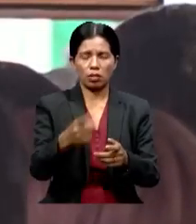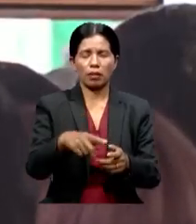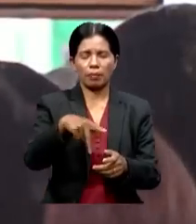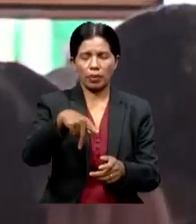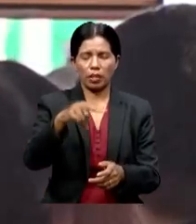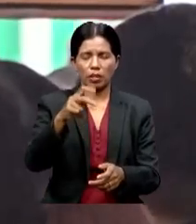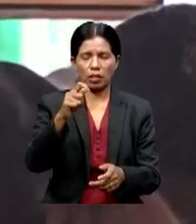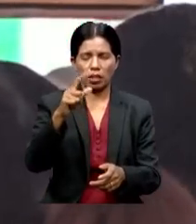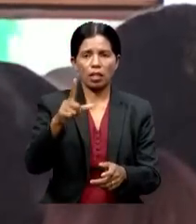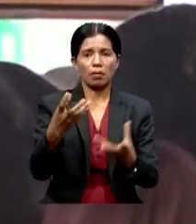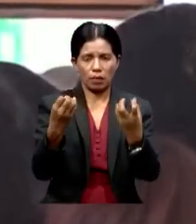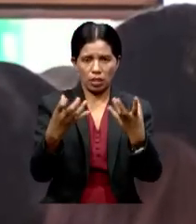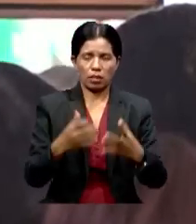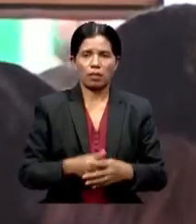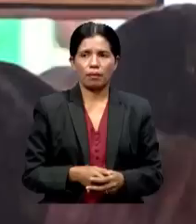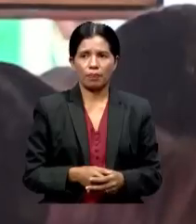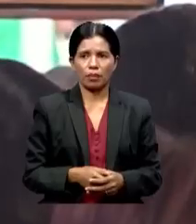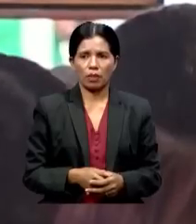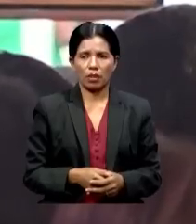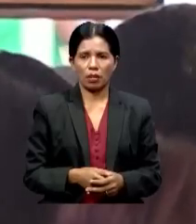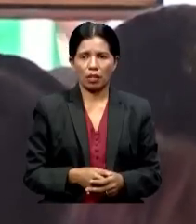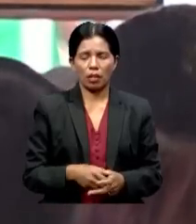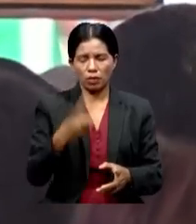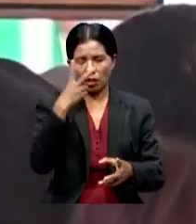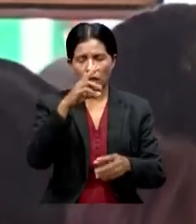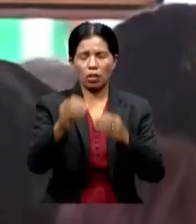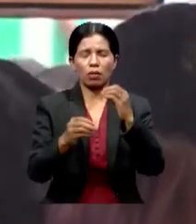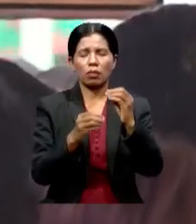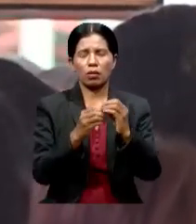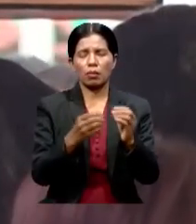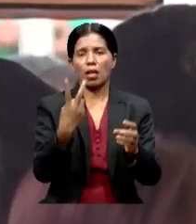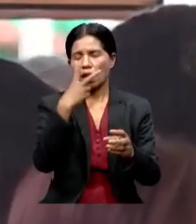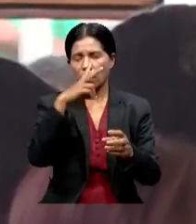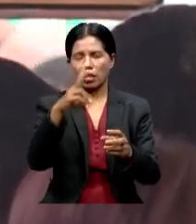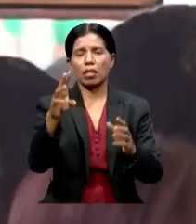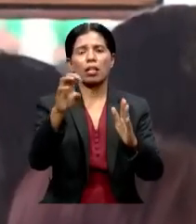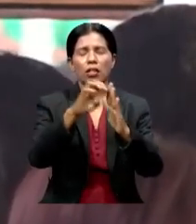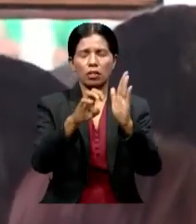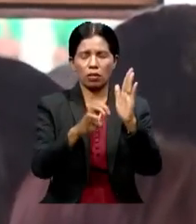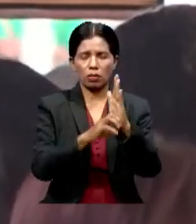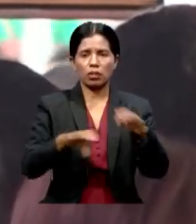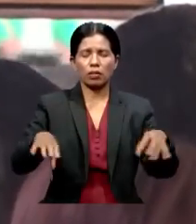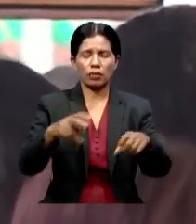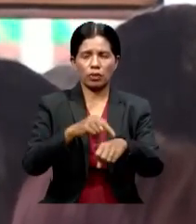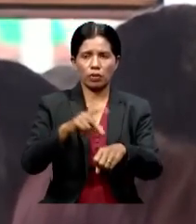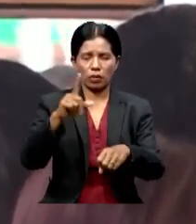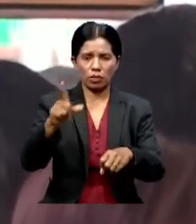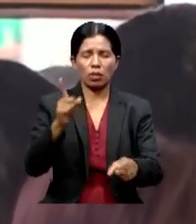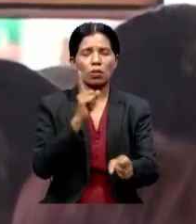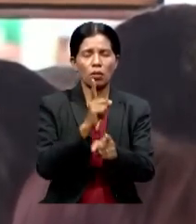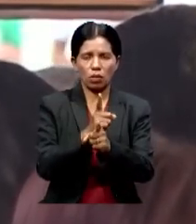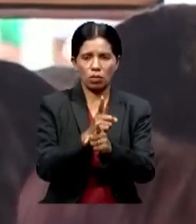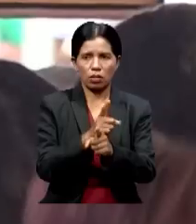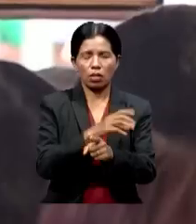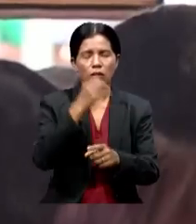Barak Teves. Reforma no reestrutura na Lais Quedas, Serviço Nacional de Inteligência, a